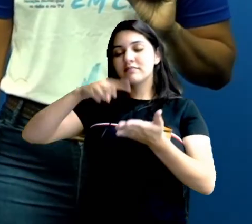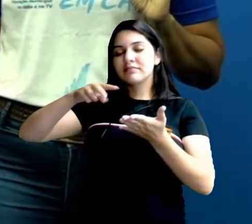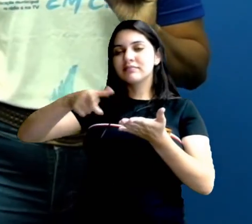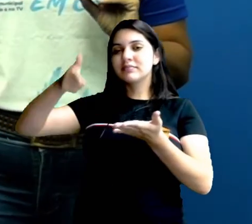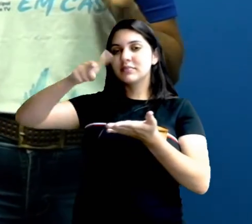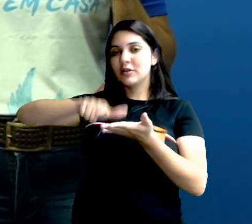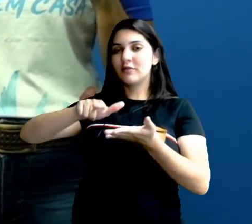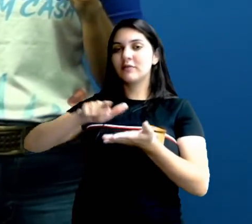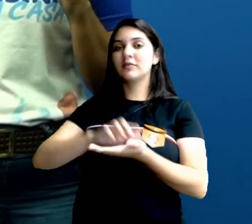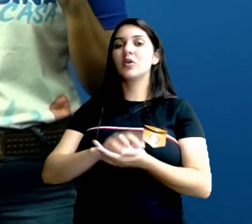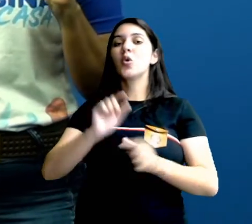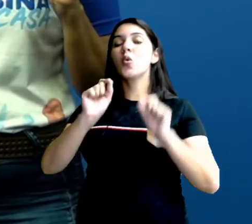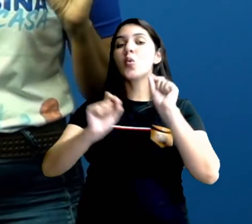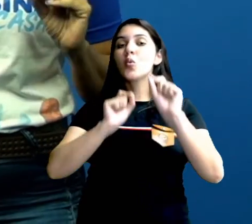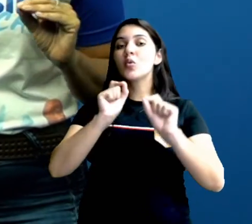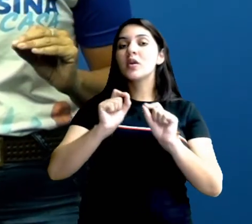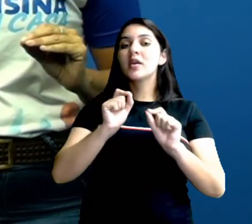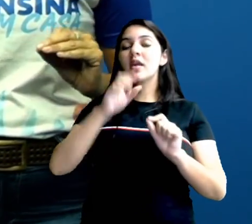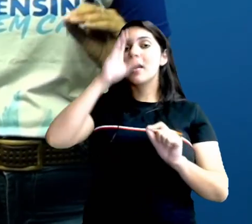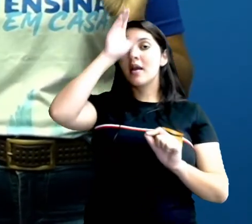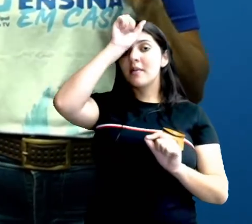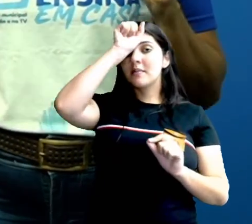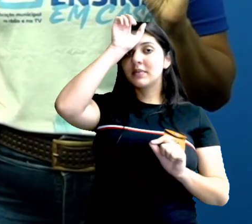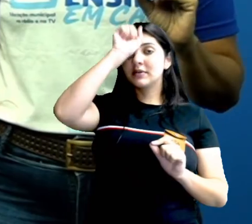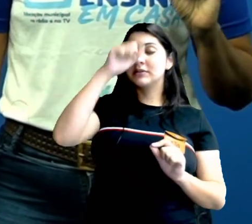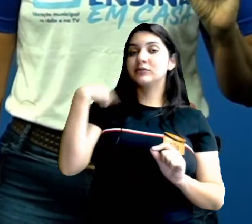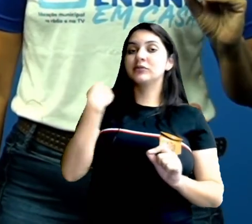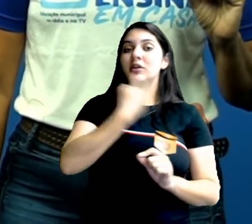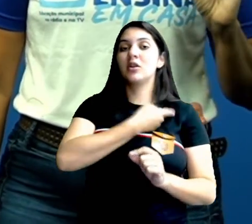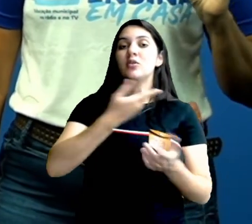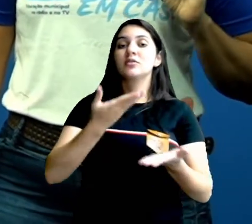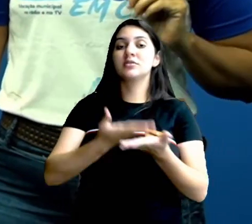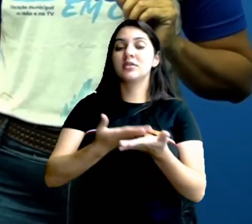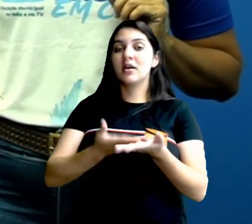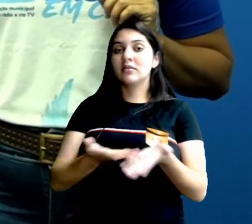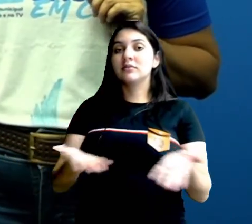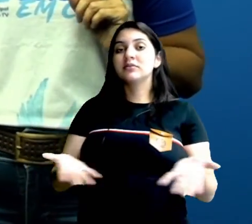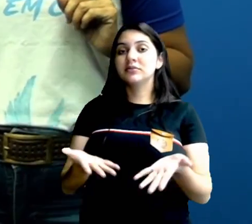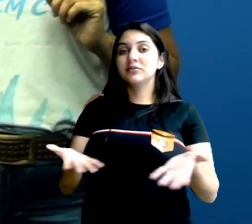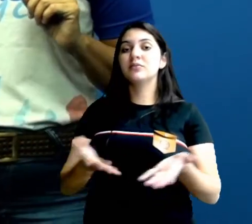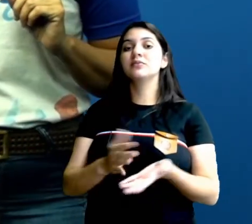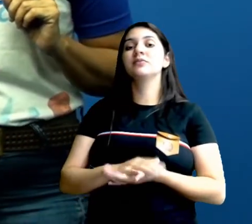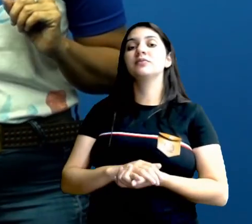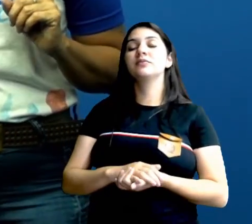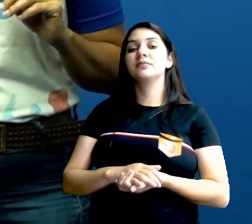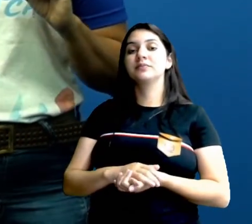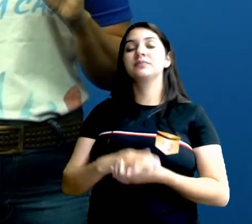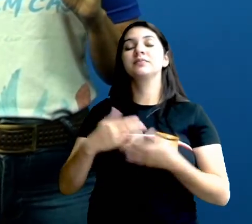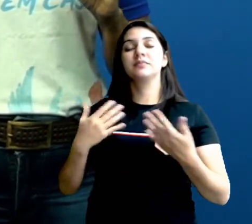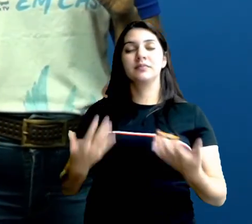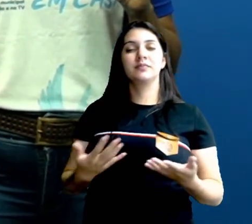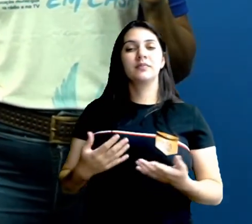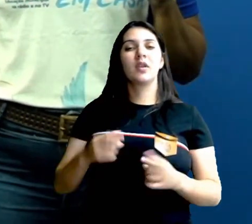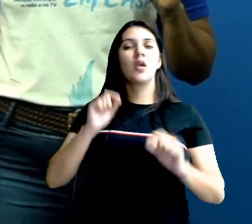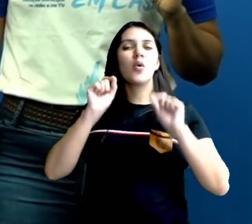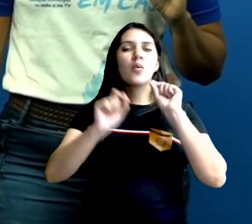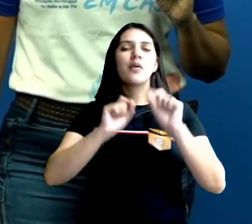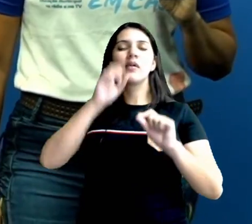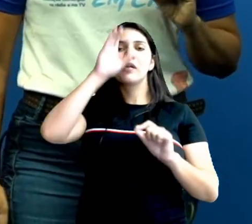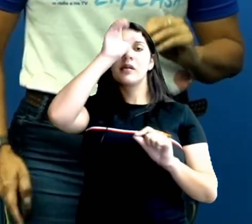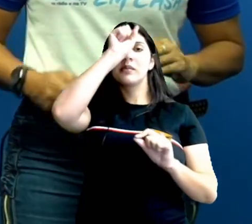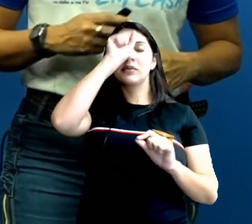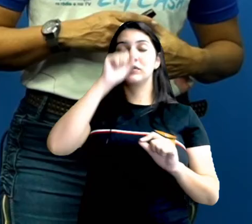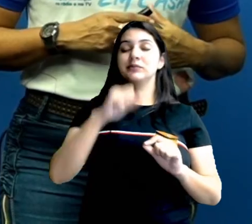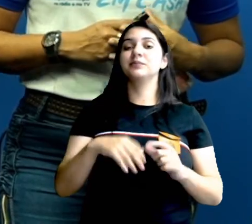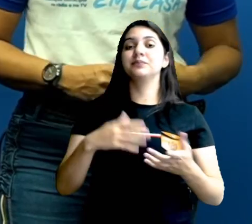revisão. Vamos ver o que a gente aprendeu na nossa aula de hoje. Então, ó, o que a gente